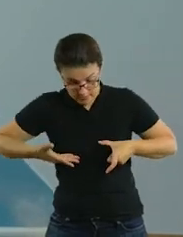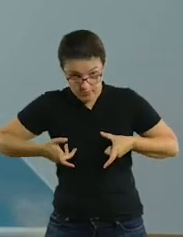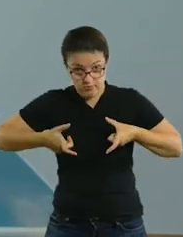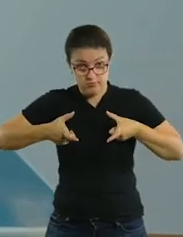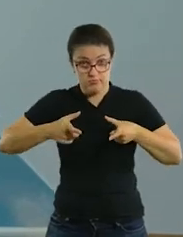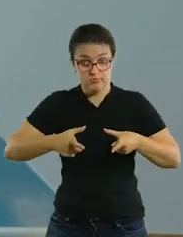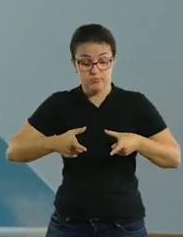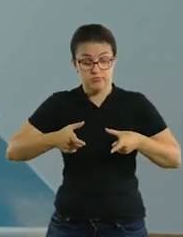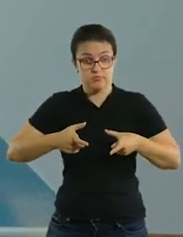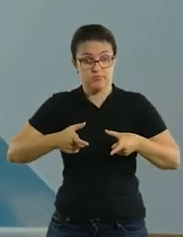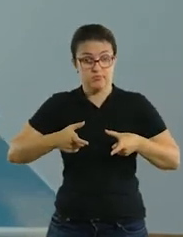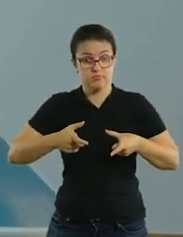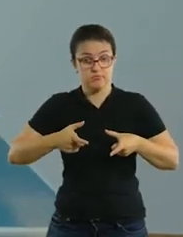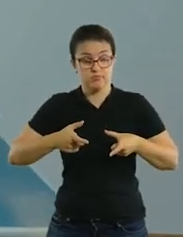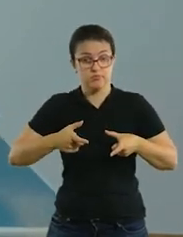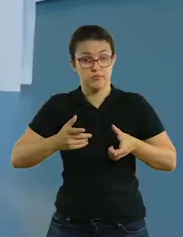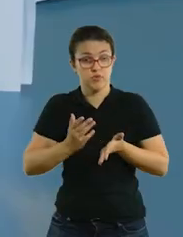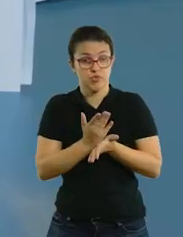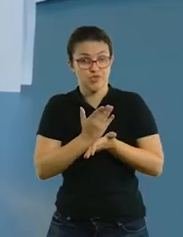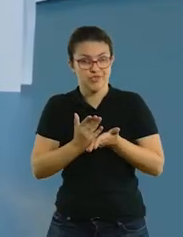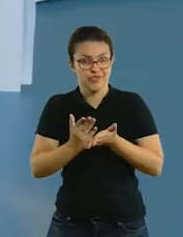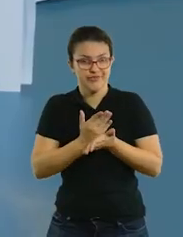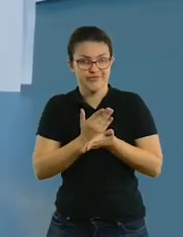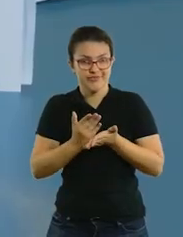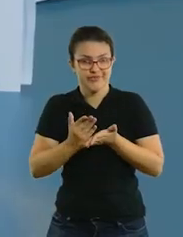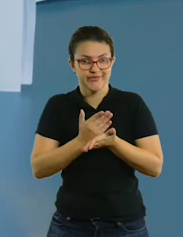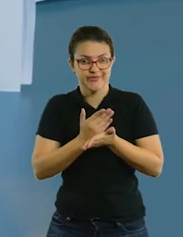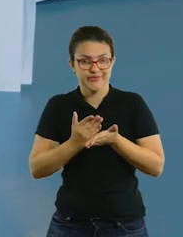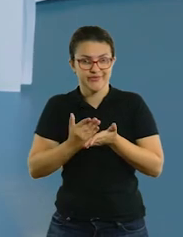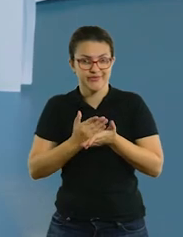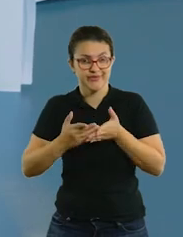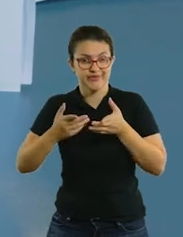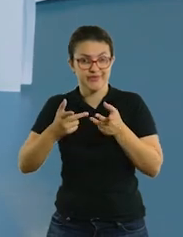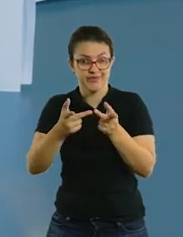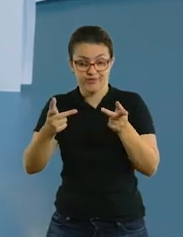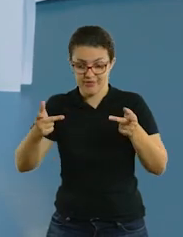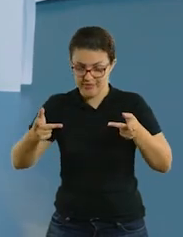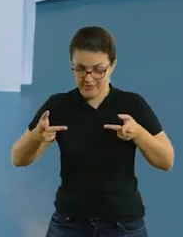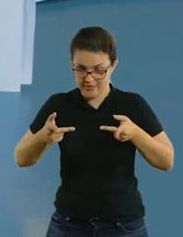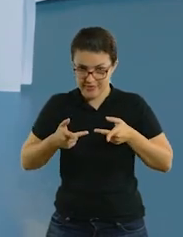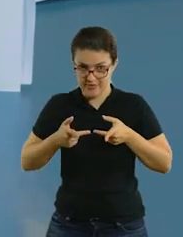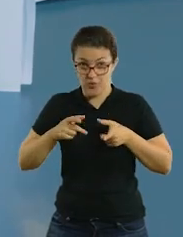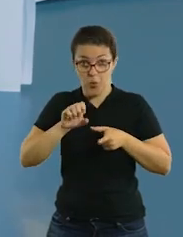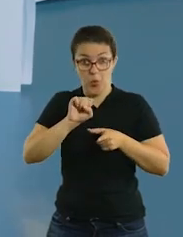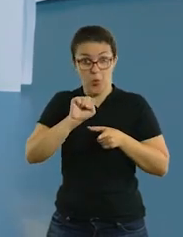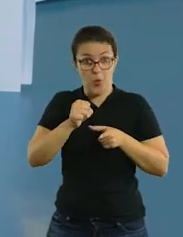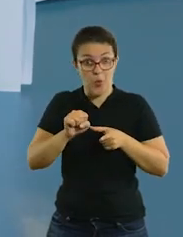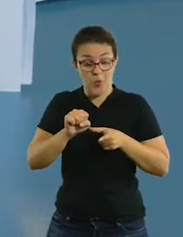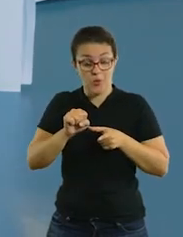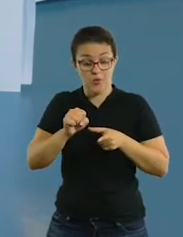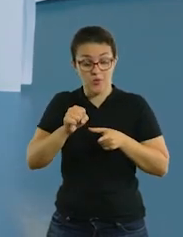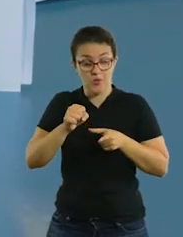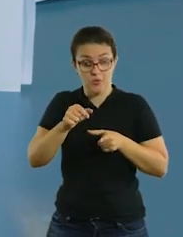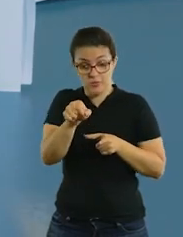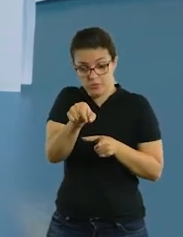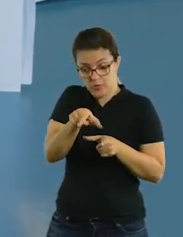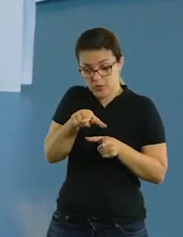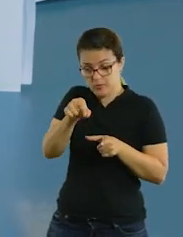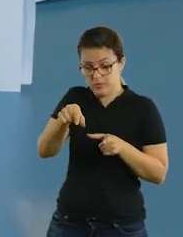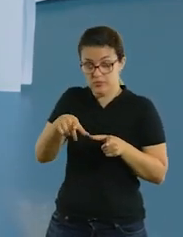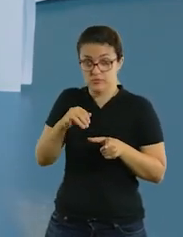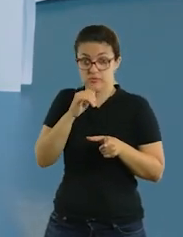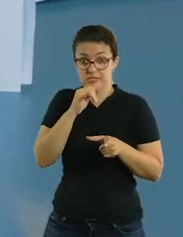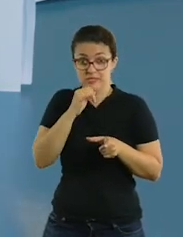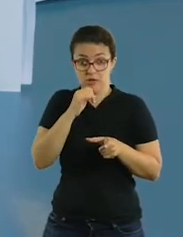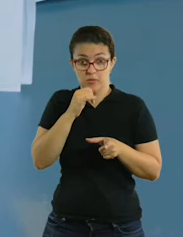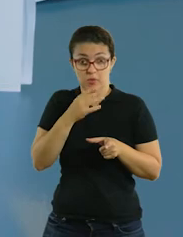todo fracionados em partes iguais, em 8 partes. Suponhamos que eu